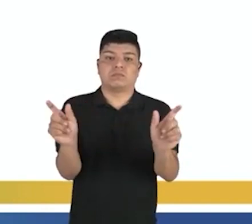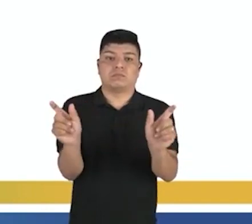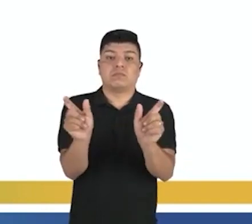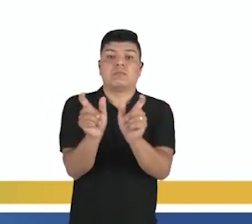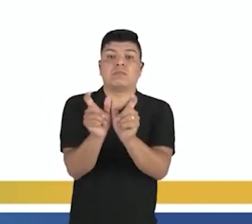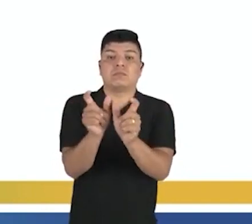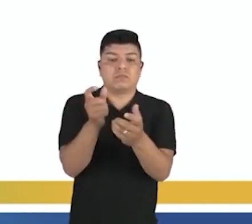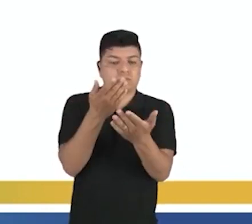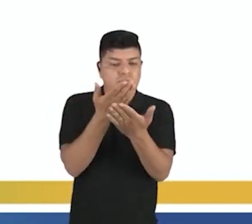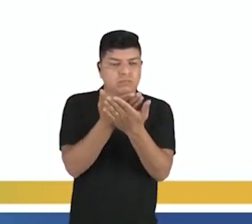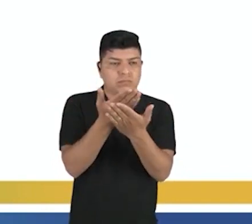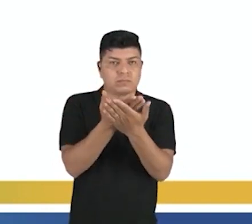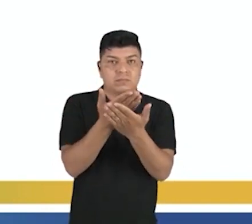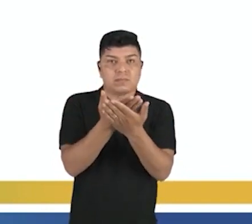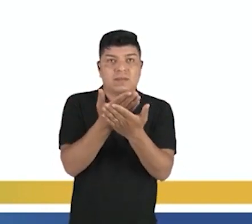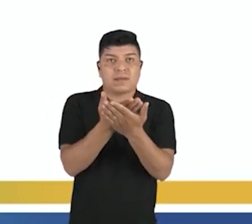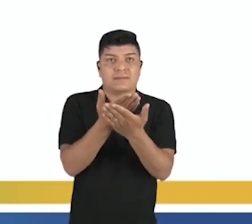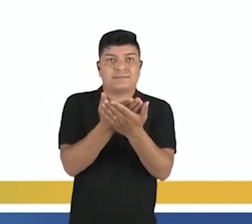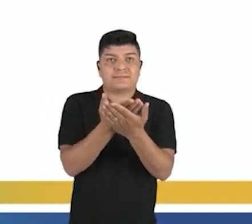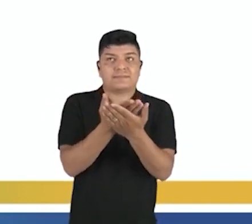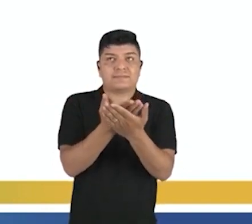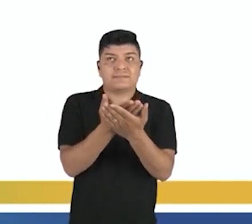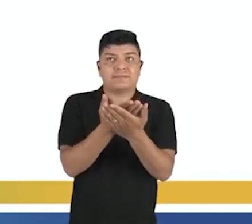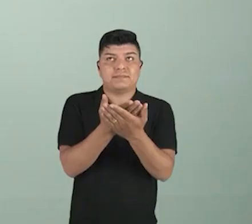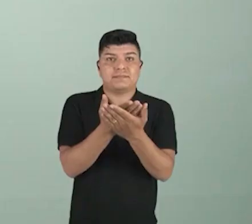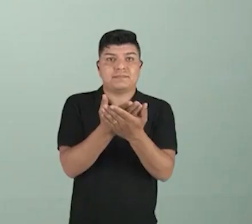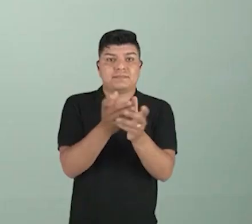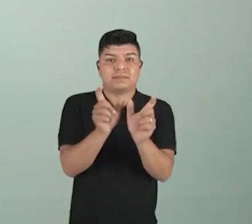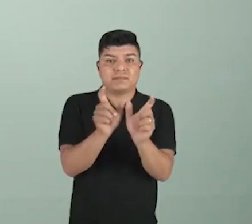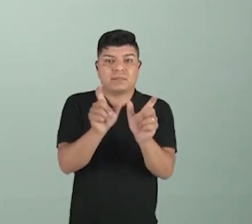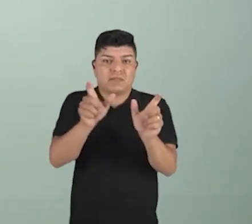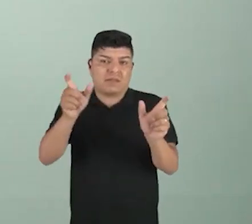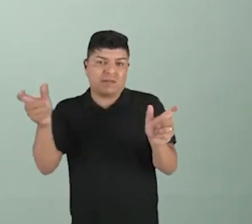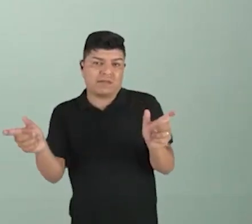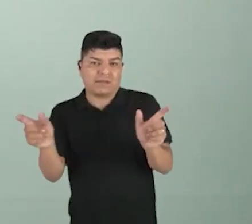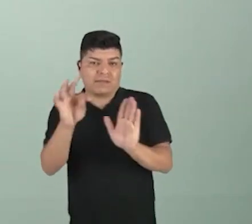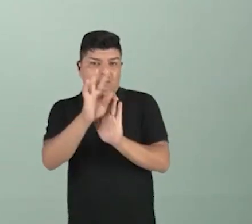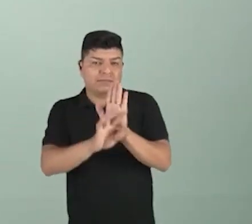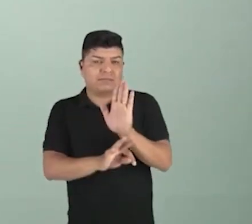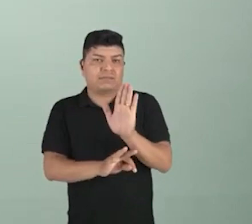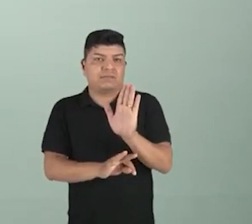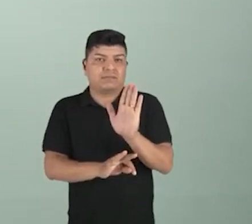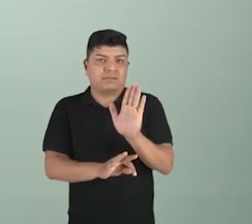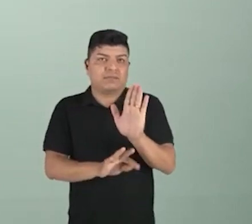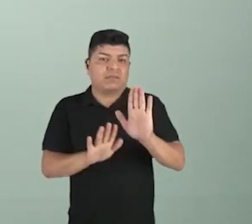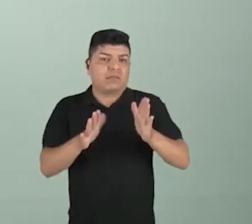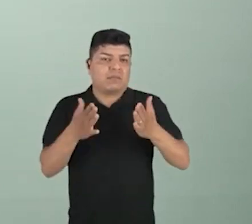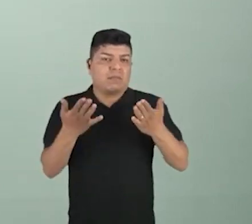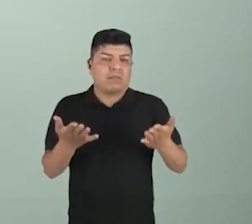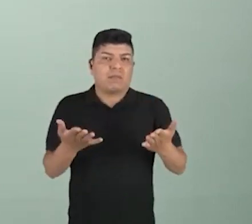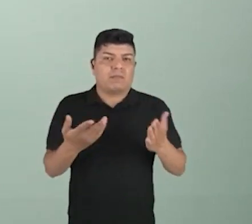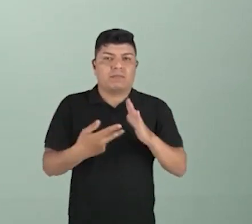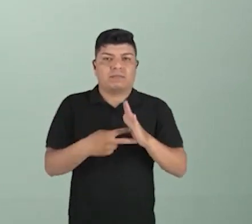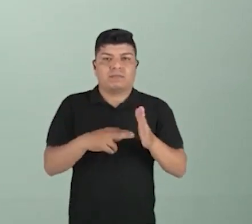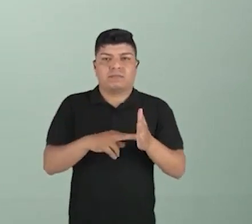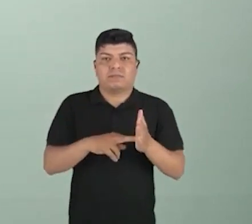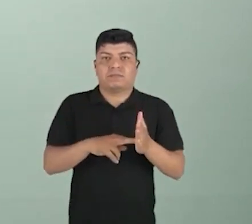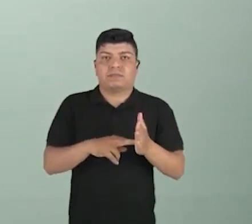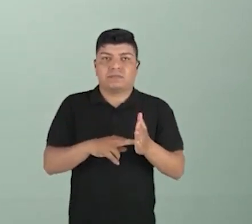colocadas, estudadas fora do texto, né? Para saber qual a função